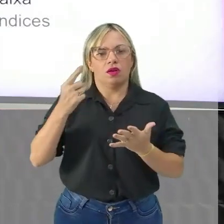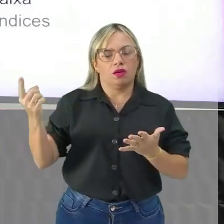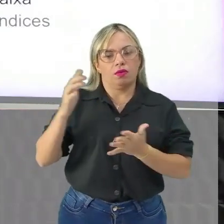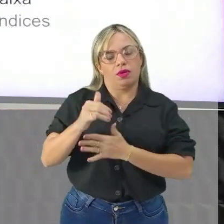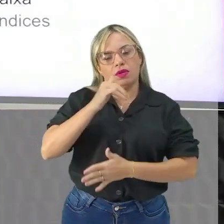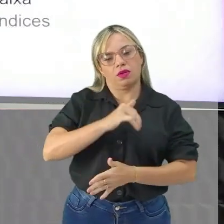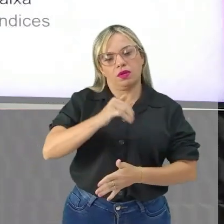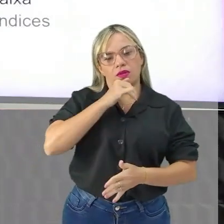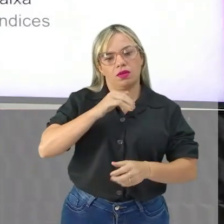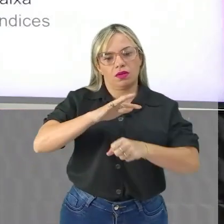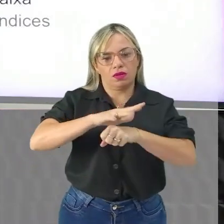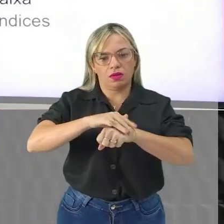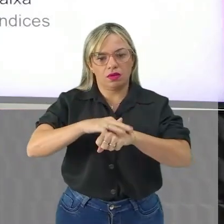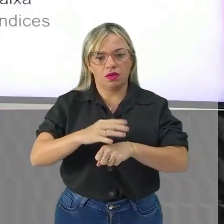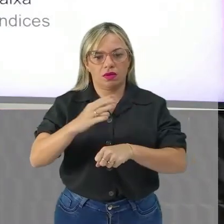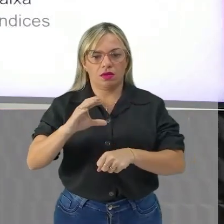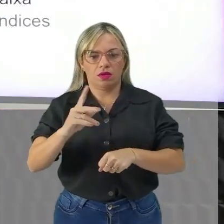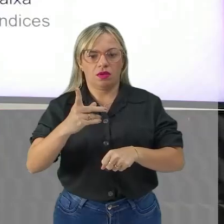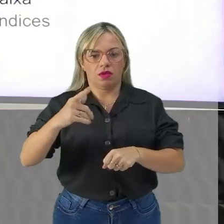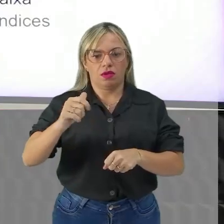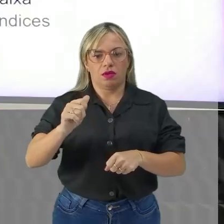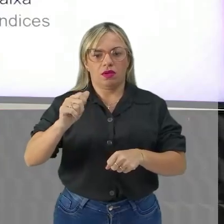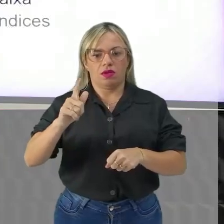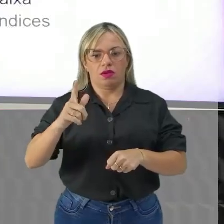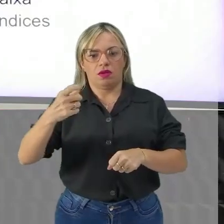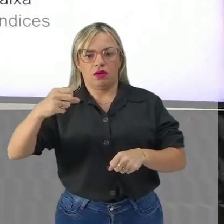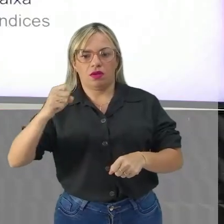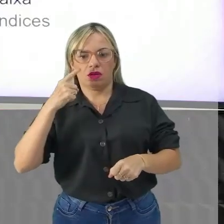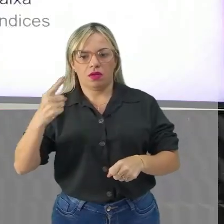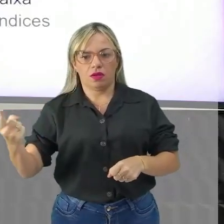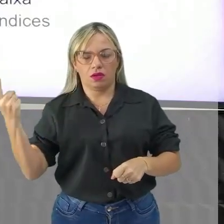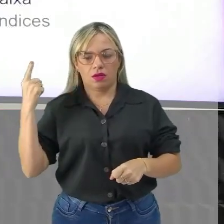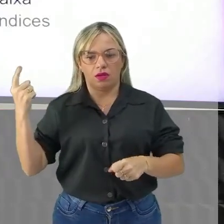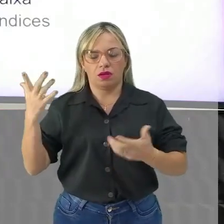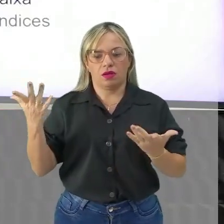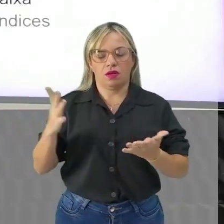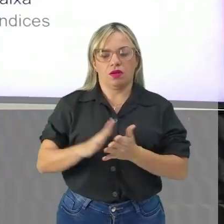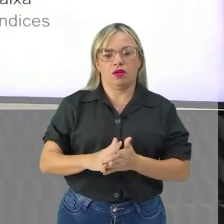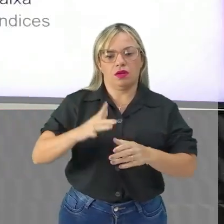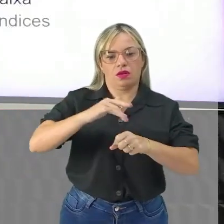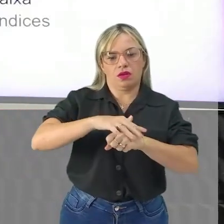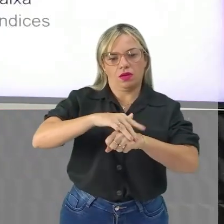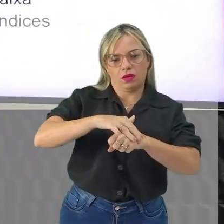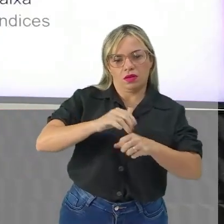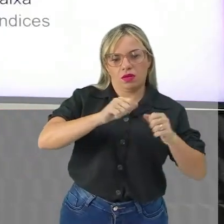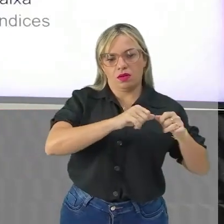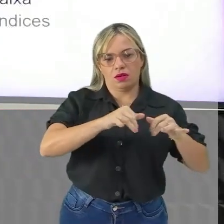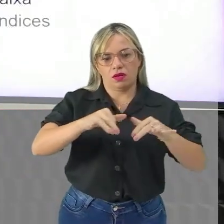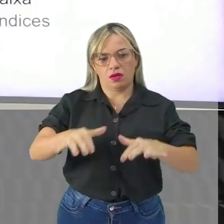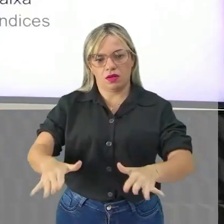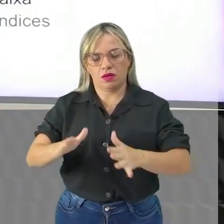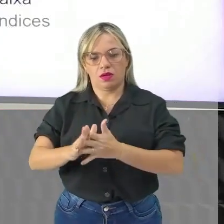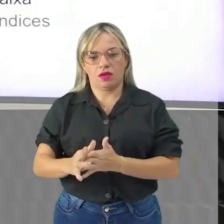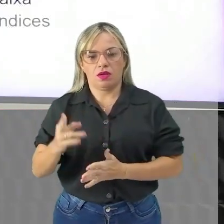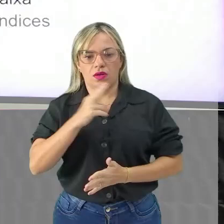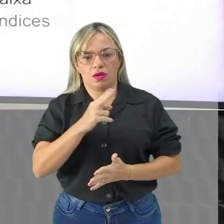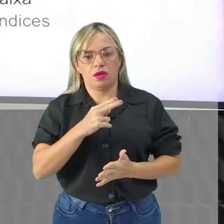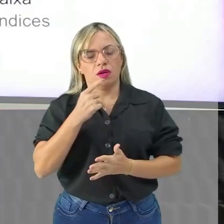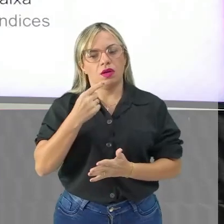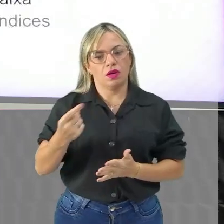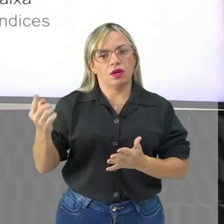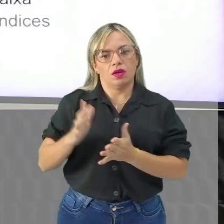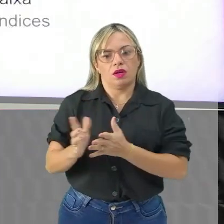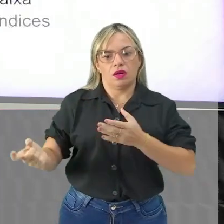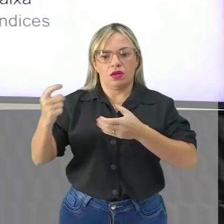Chagas. Dentre as doenças transmissíveis, emergentes e reemergentes no Brasil, destaca-se